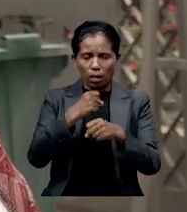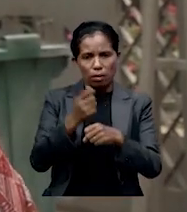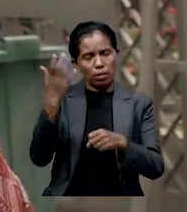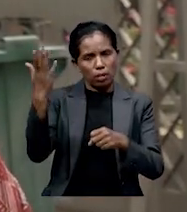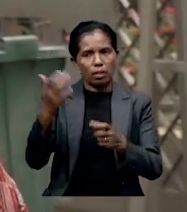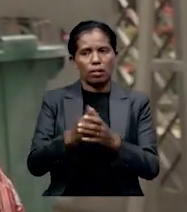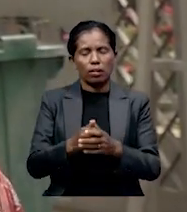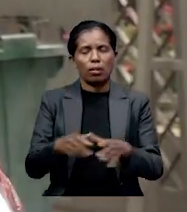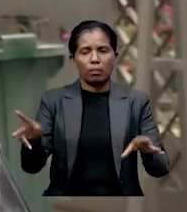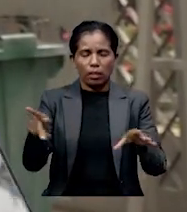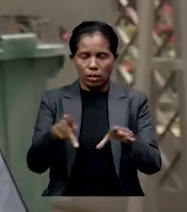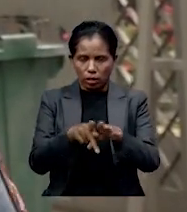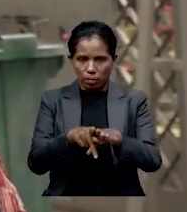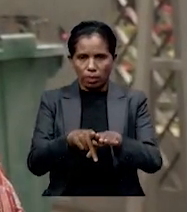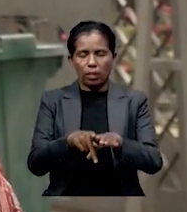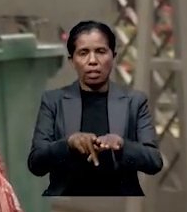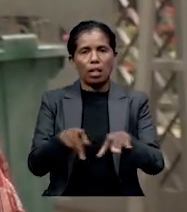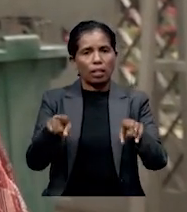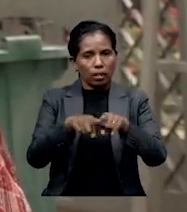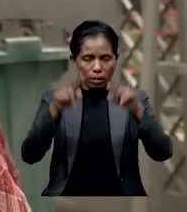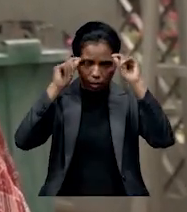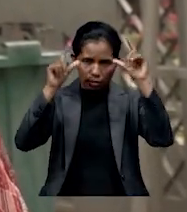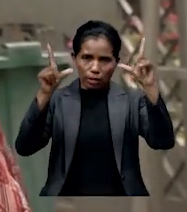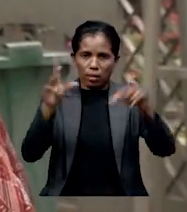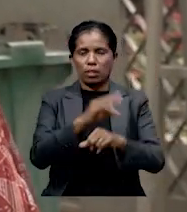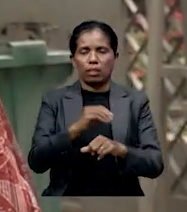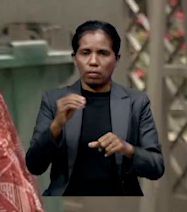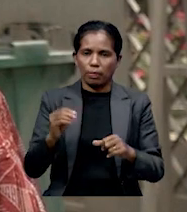para marcar a presença de Timor-Leste. Né? Tanto,